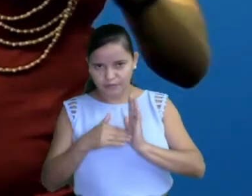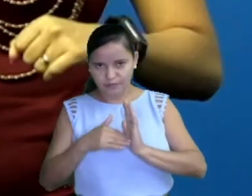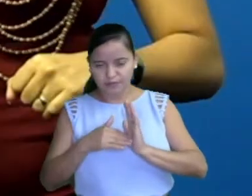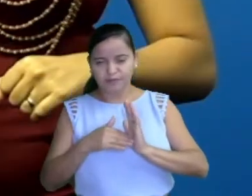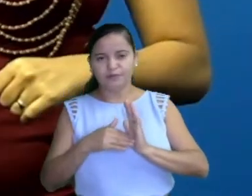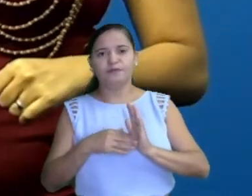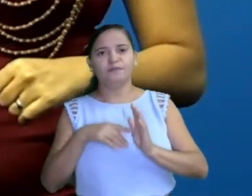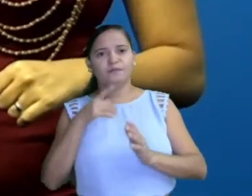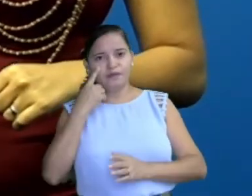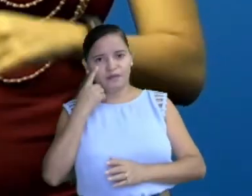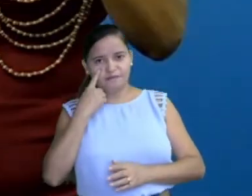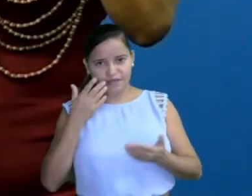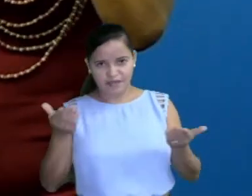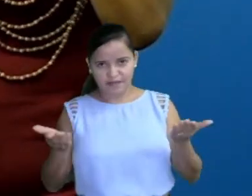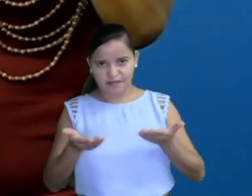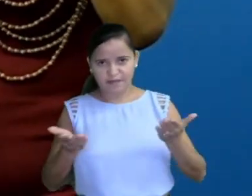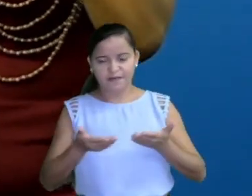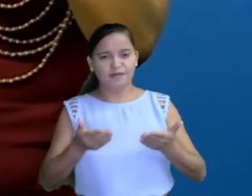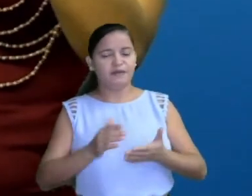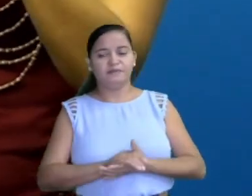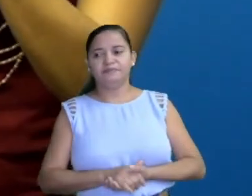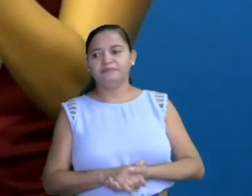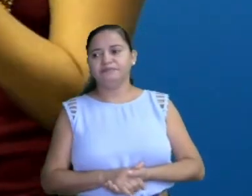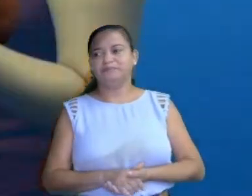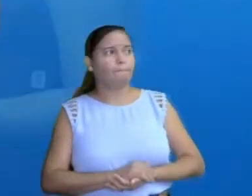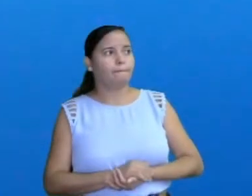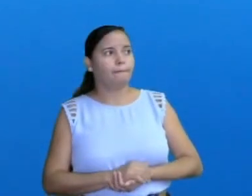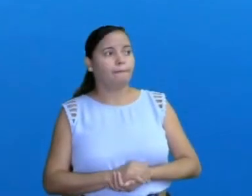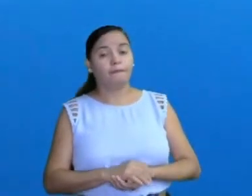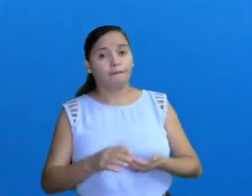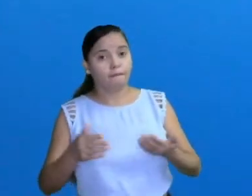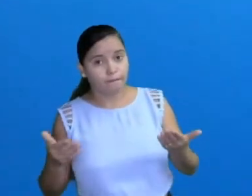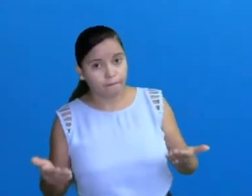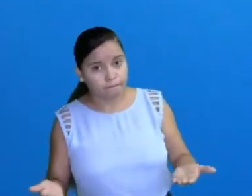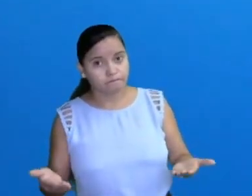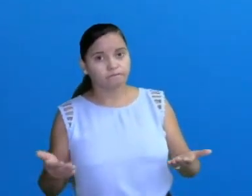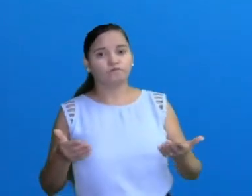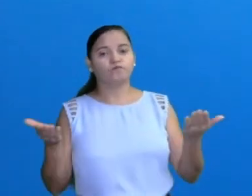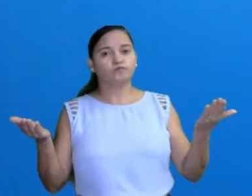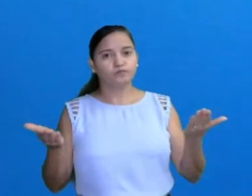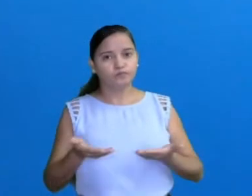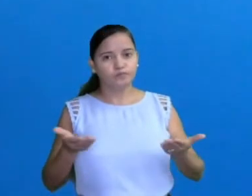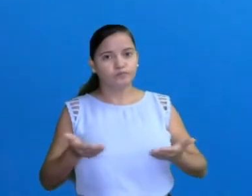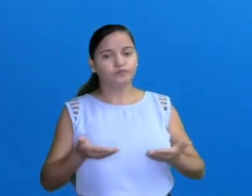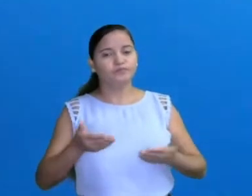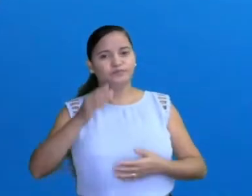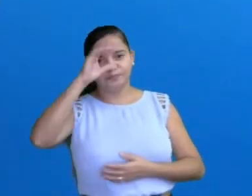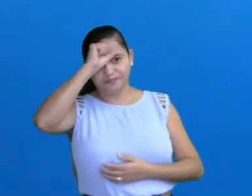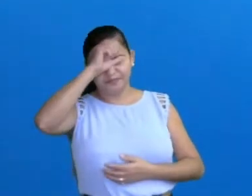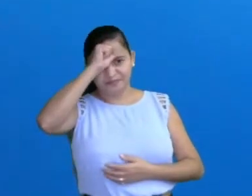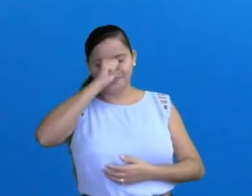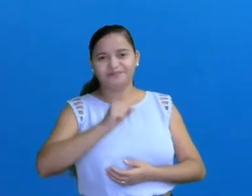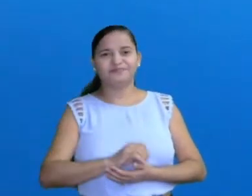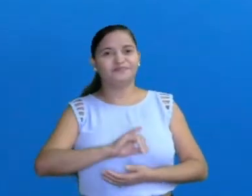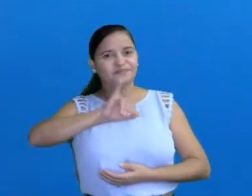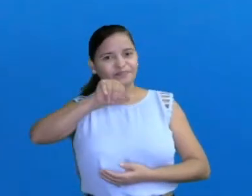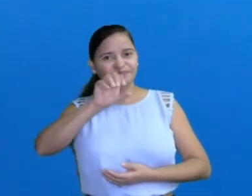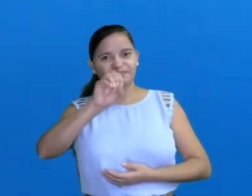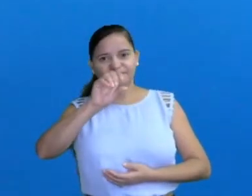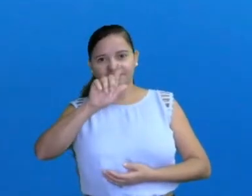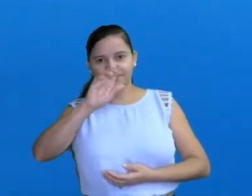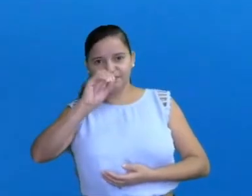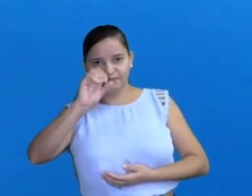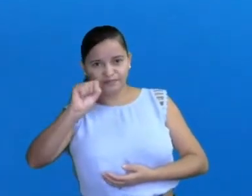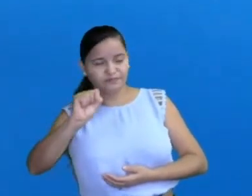vamos jogar aqui na hora esse joguinho, beleza? Vamos lá? Então, gente, hoje a nossa atividade é um joguinho, tá? Vamos